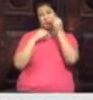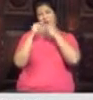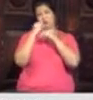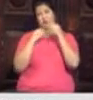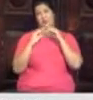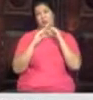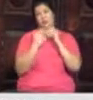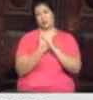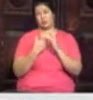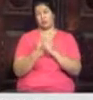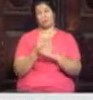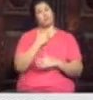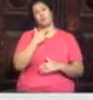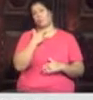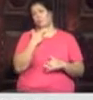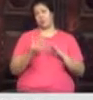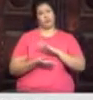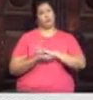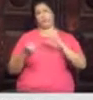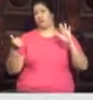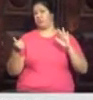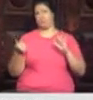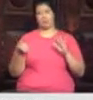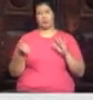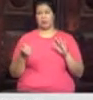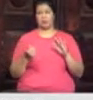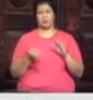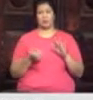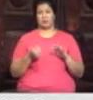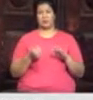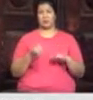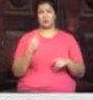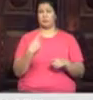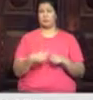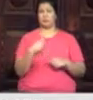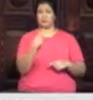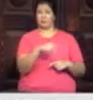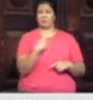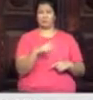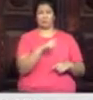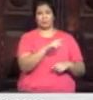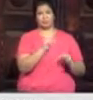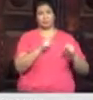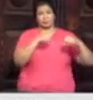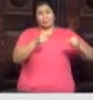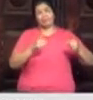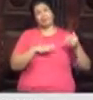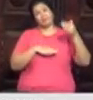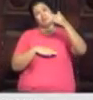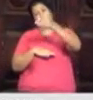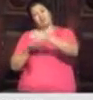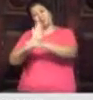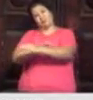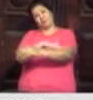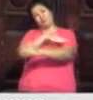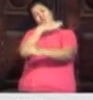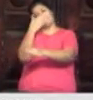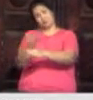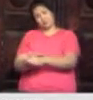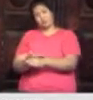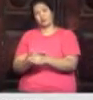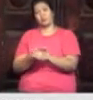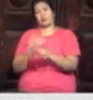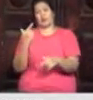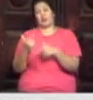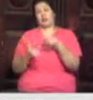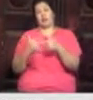que não pode, em absoluto, ser subtraída de estudantes que já fazem um esforço enorme, depois de uma semana de trabalho, de